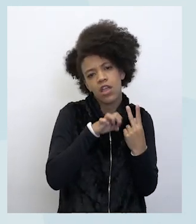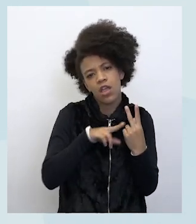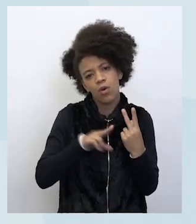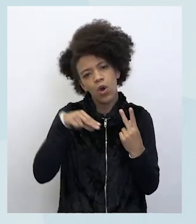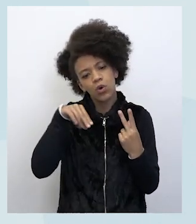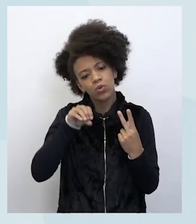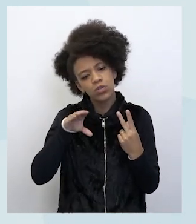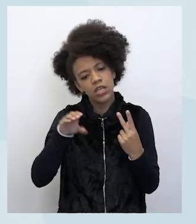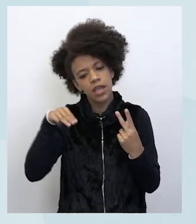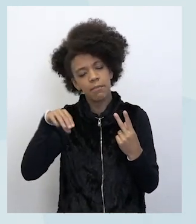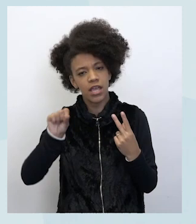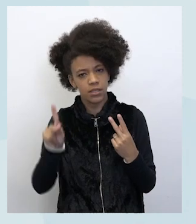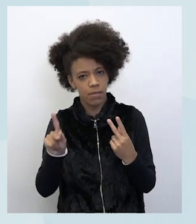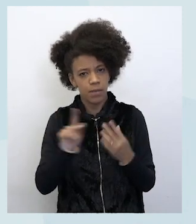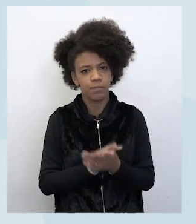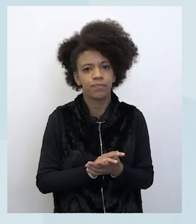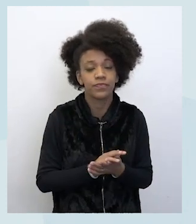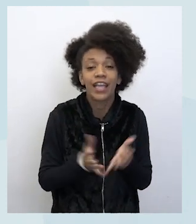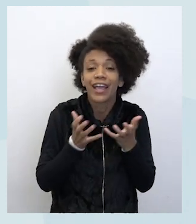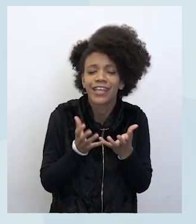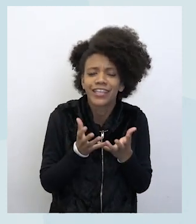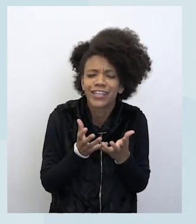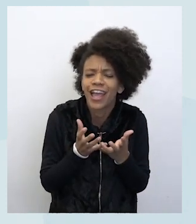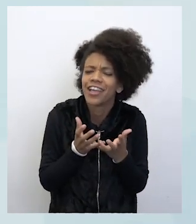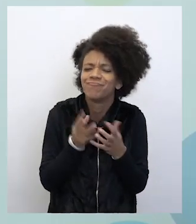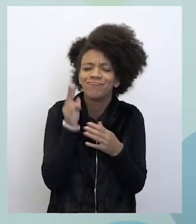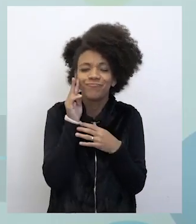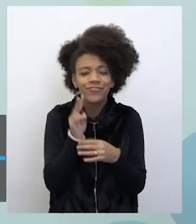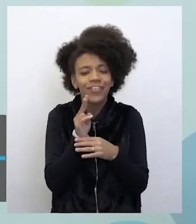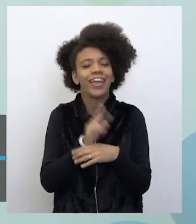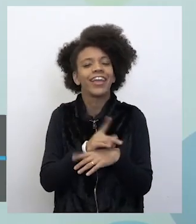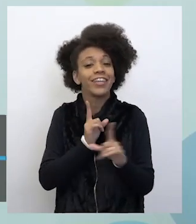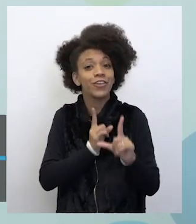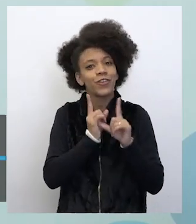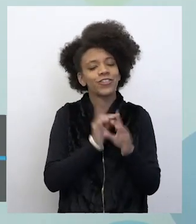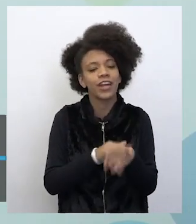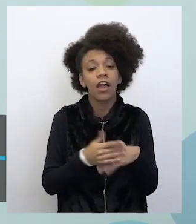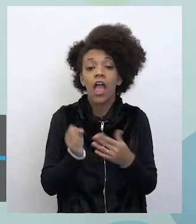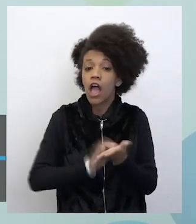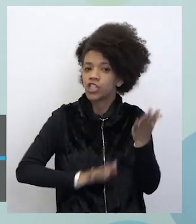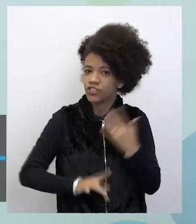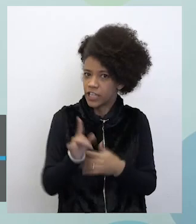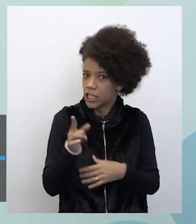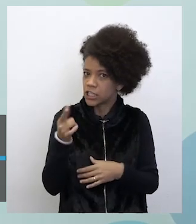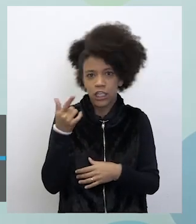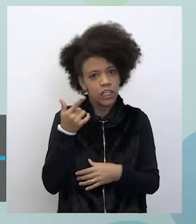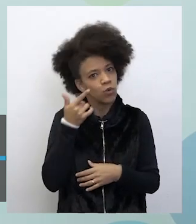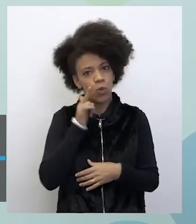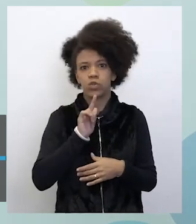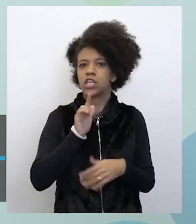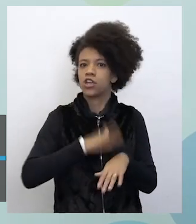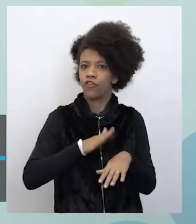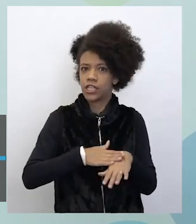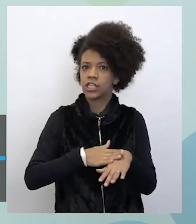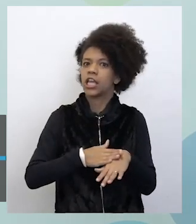no CMSP. A gente quer muito poder receber. A atividade de quem não fez da aula 1 ainda está valendo,